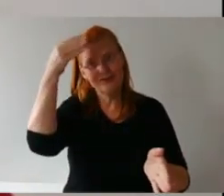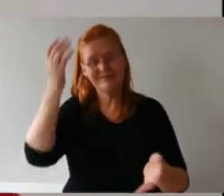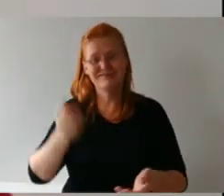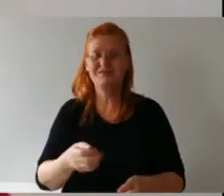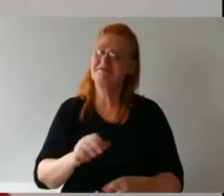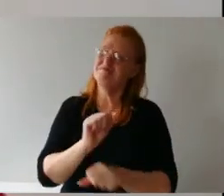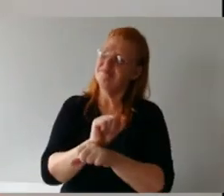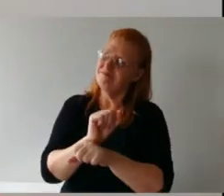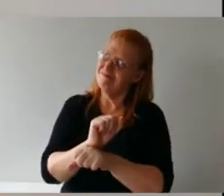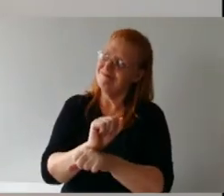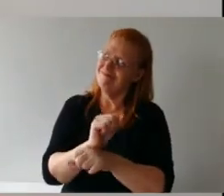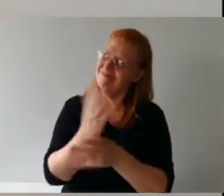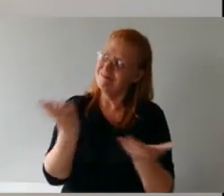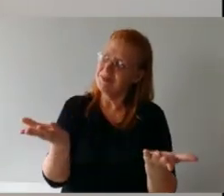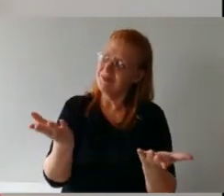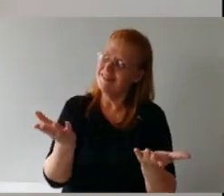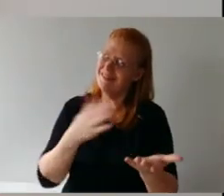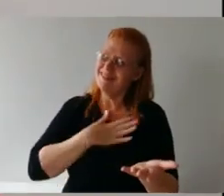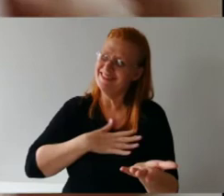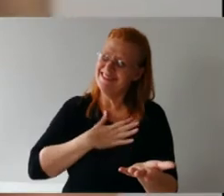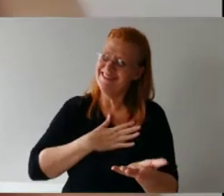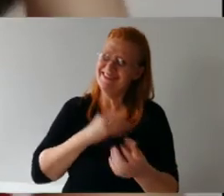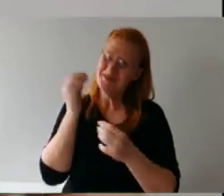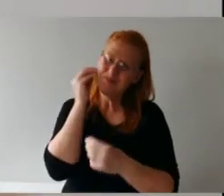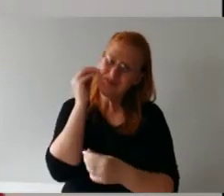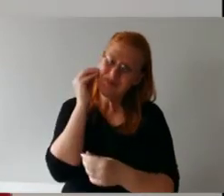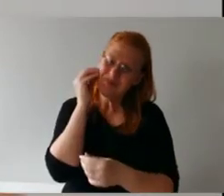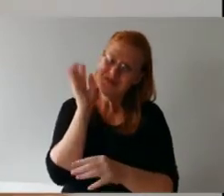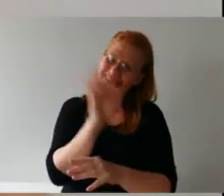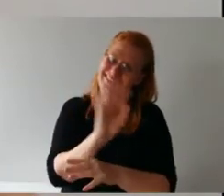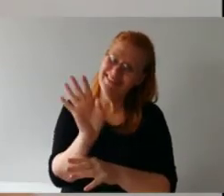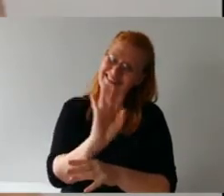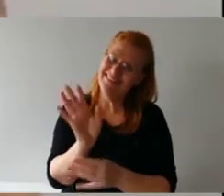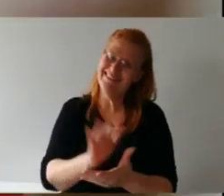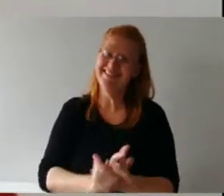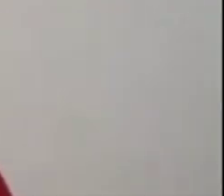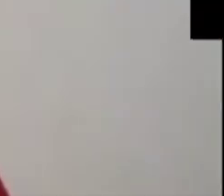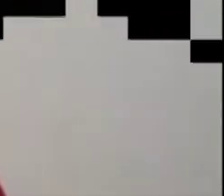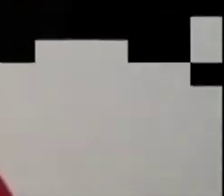E espero que tenham gostado. Beijinho.